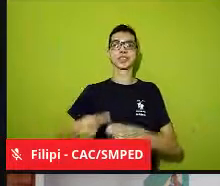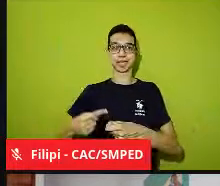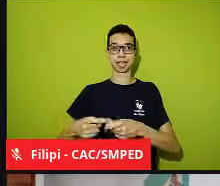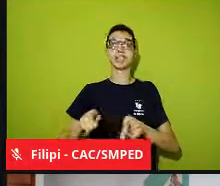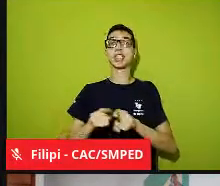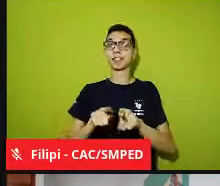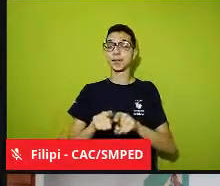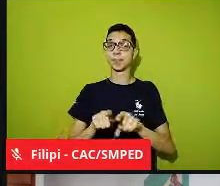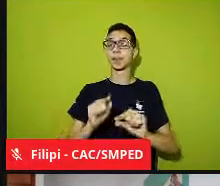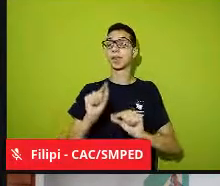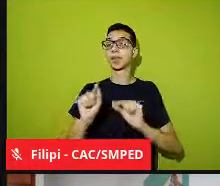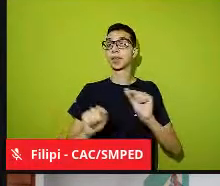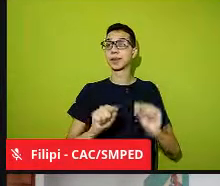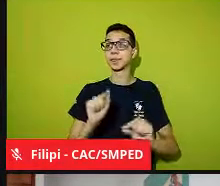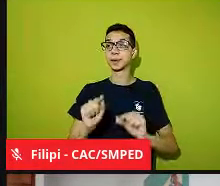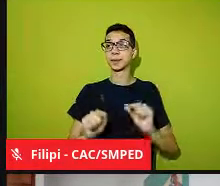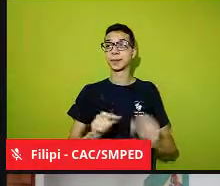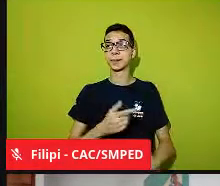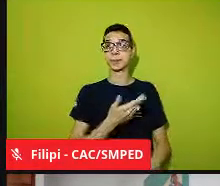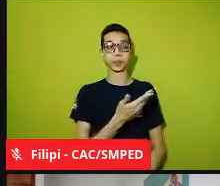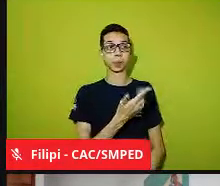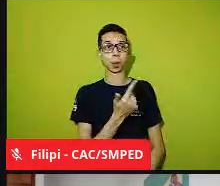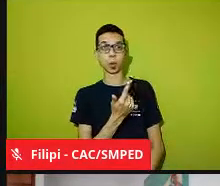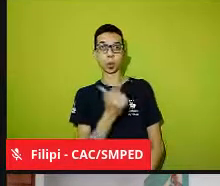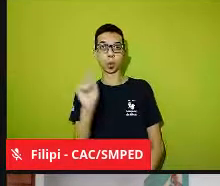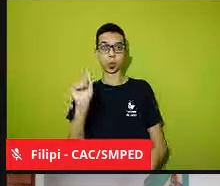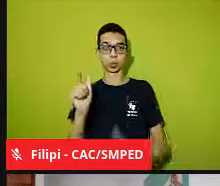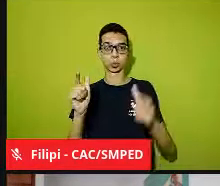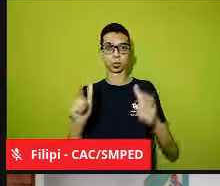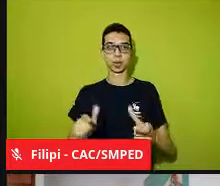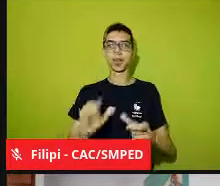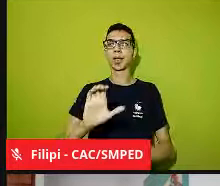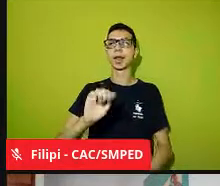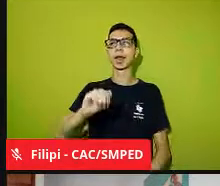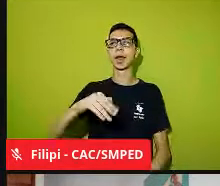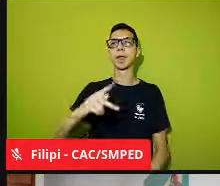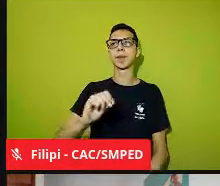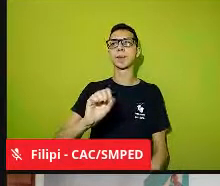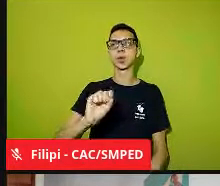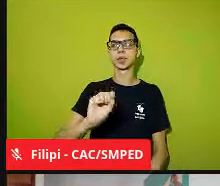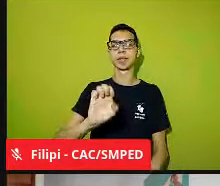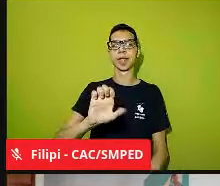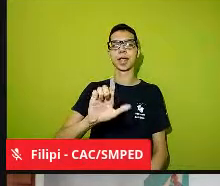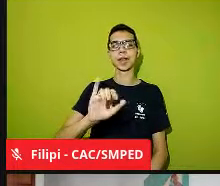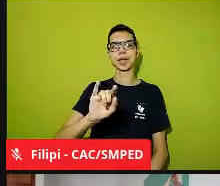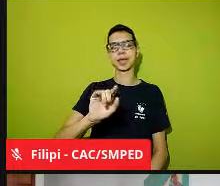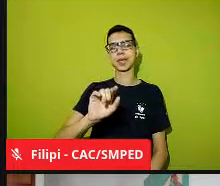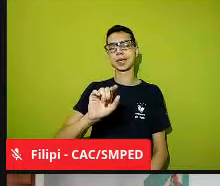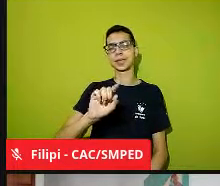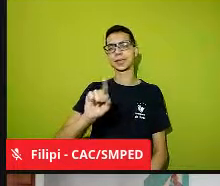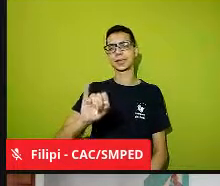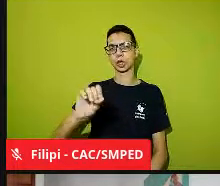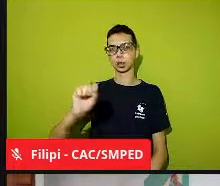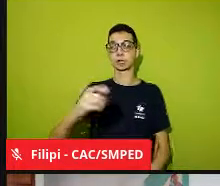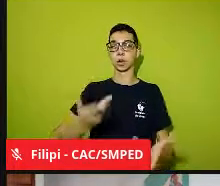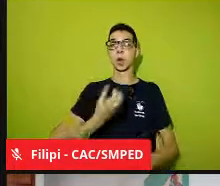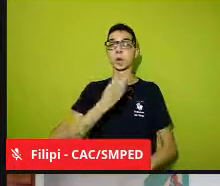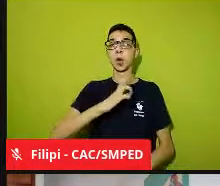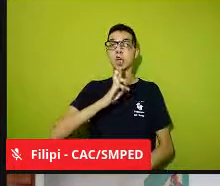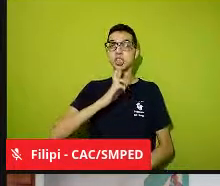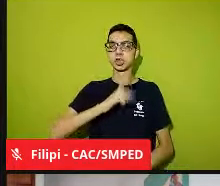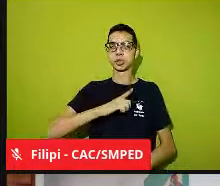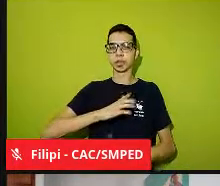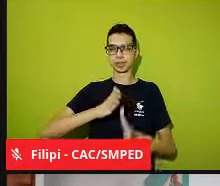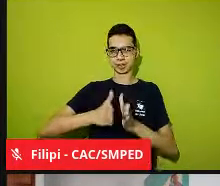pega uma outra linha, que é a linha dos Campos Elíseos. Então, a gente atravessa a linha do trem a partir do Bom Retiro, e chega numa